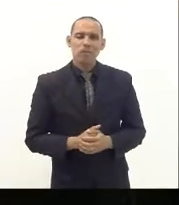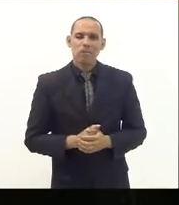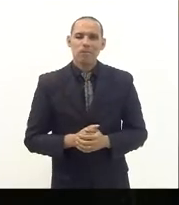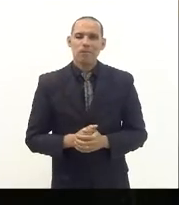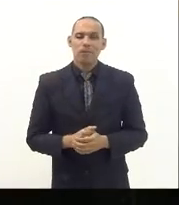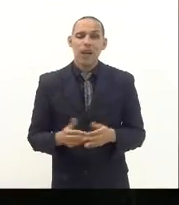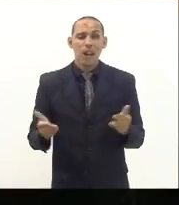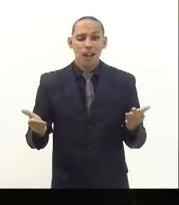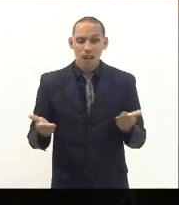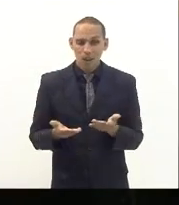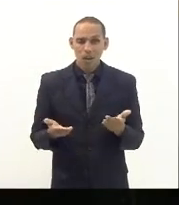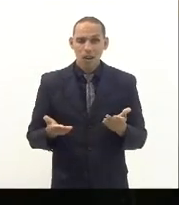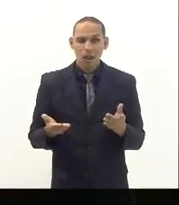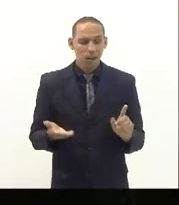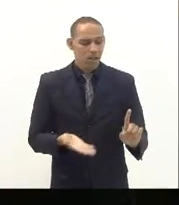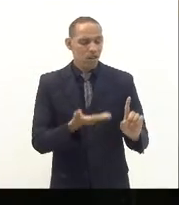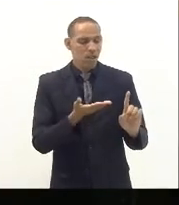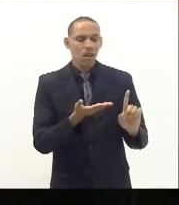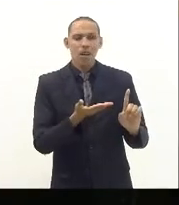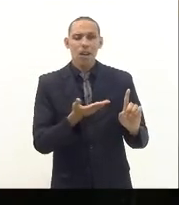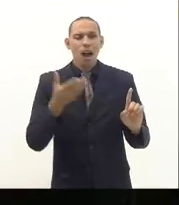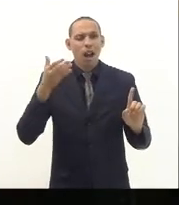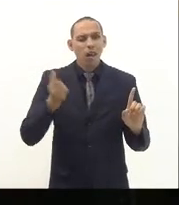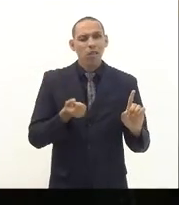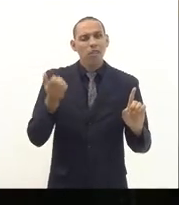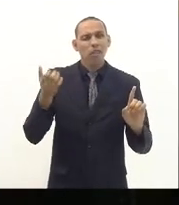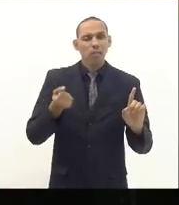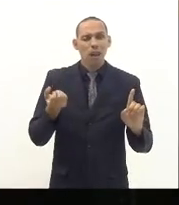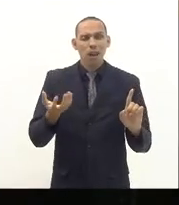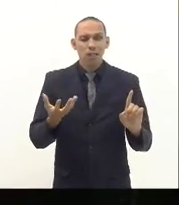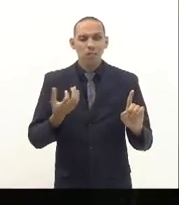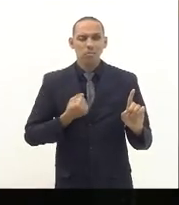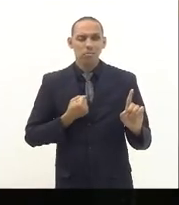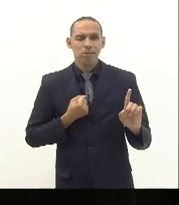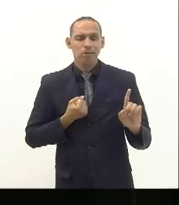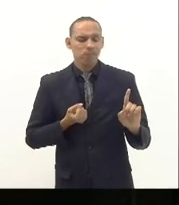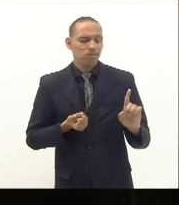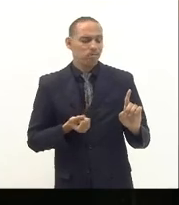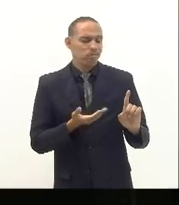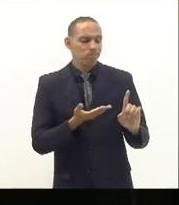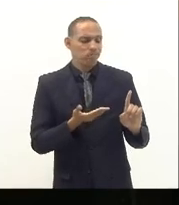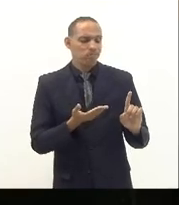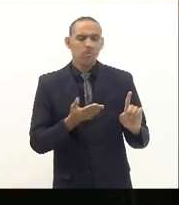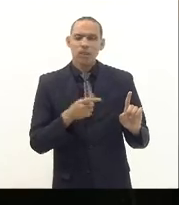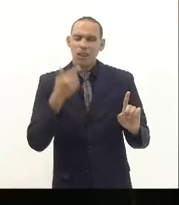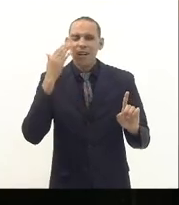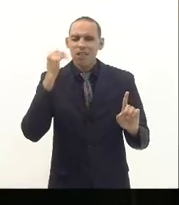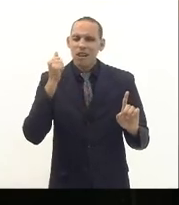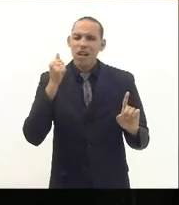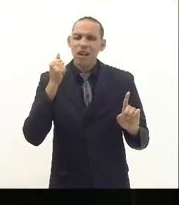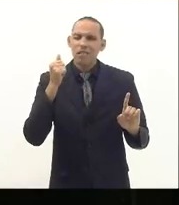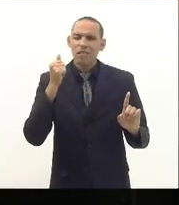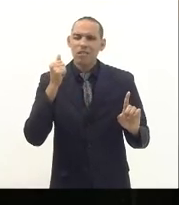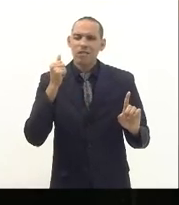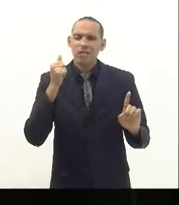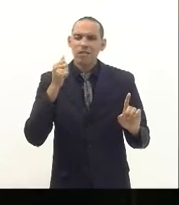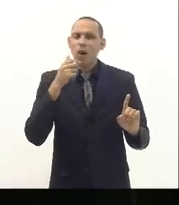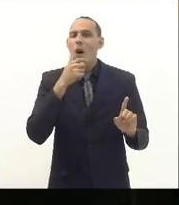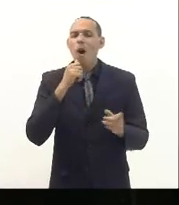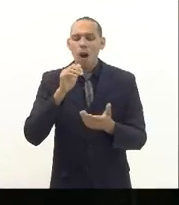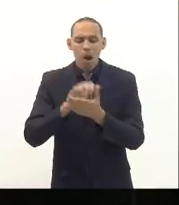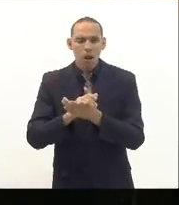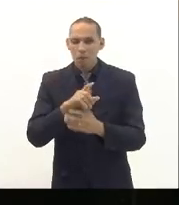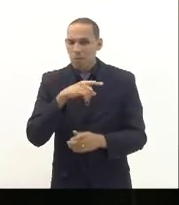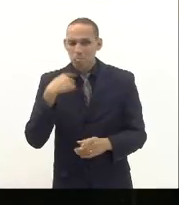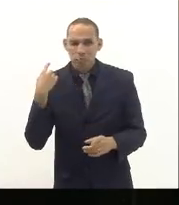e agora que ela se tornou uma pensionista mas sabemos que só pelo fato do esposo ter